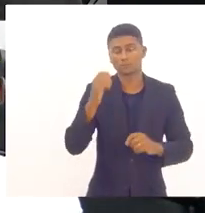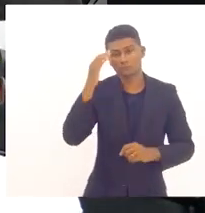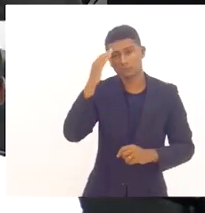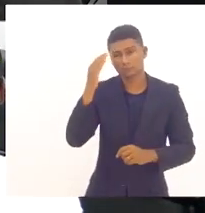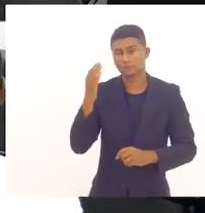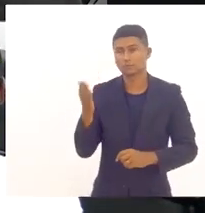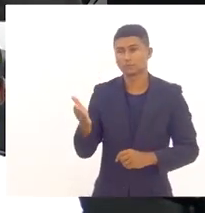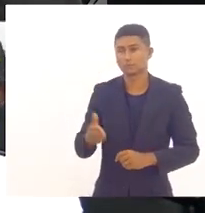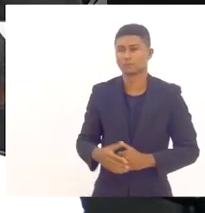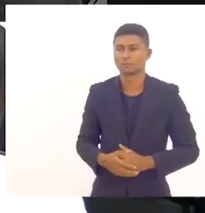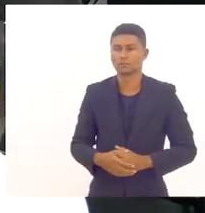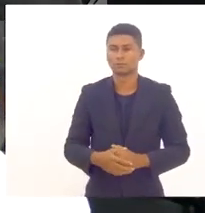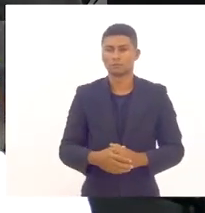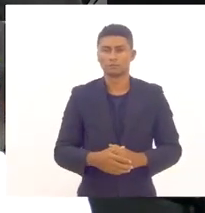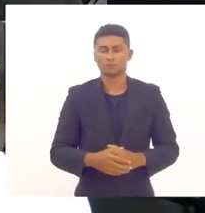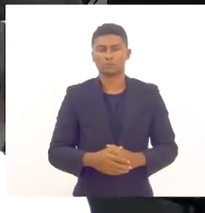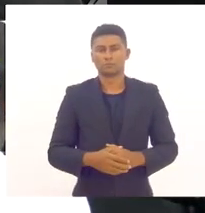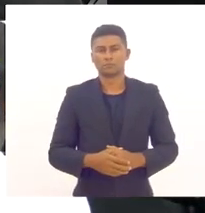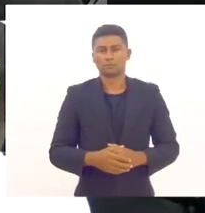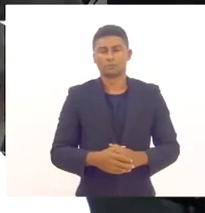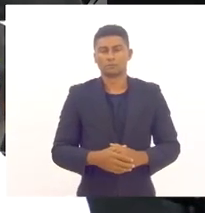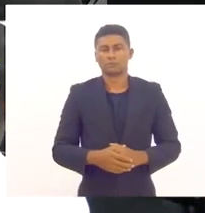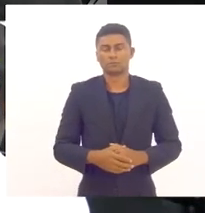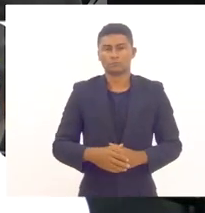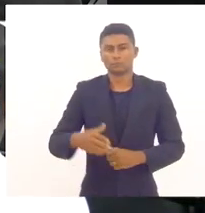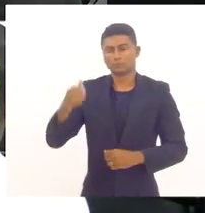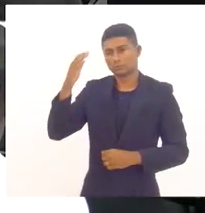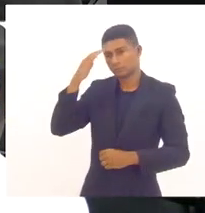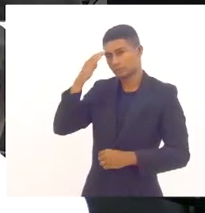deputado, queria agradecer a oportunidade. Queria